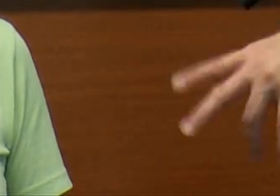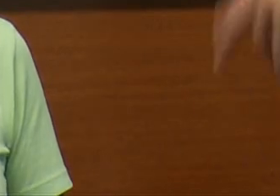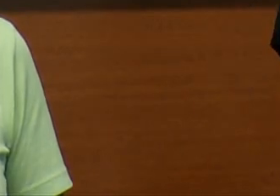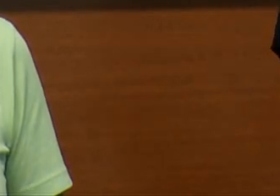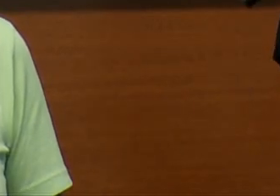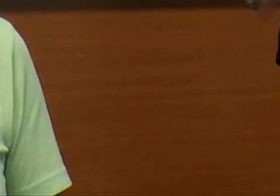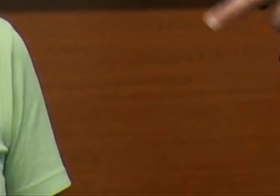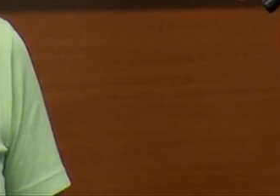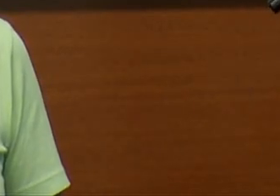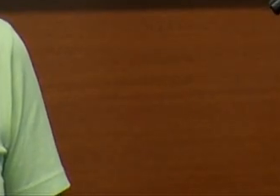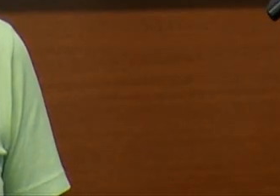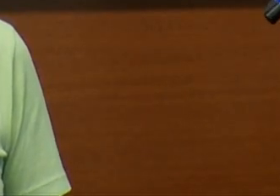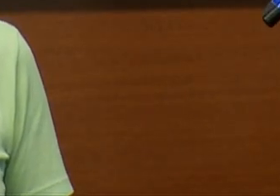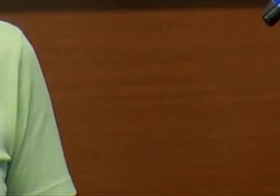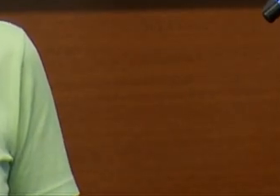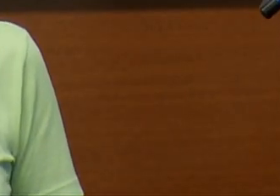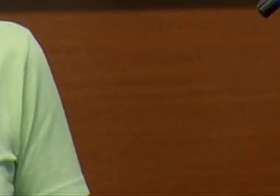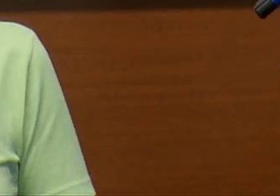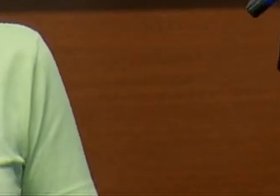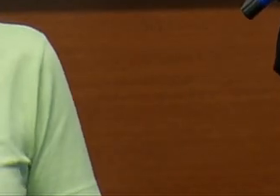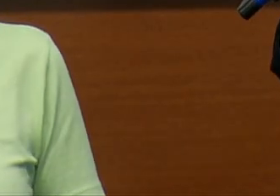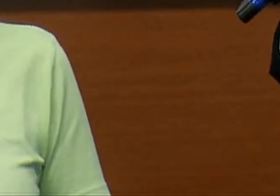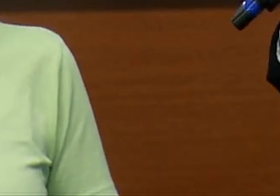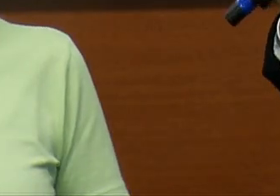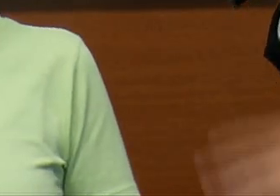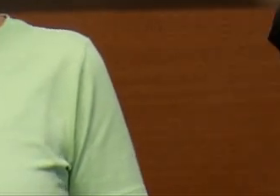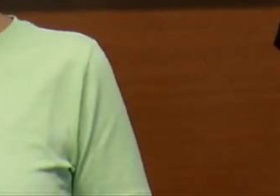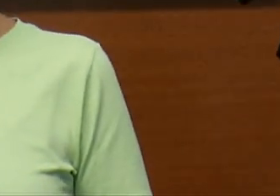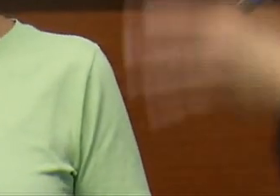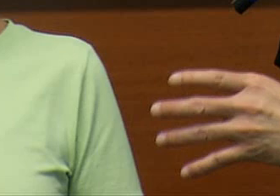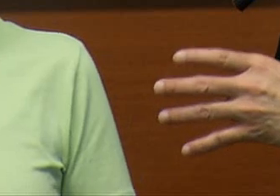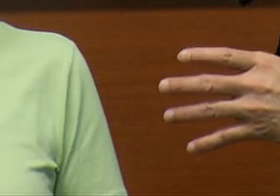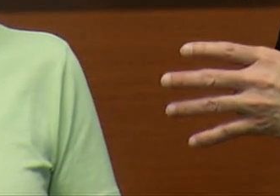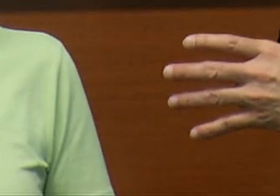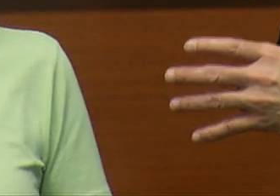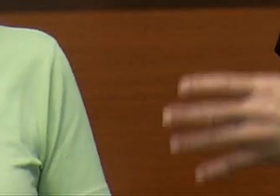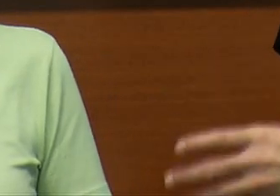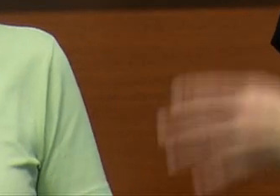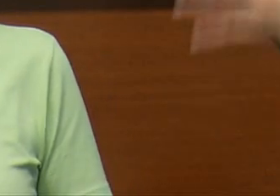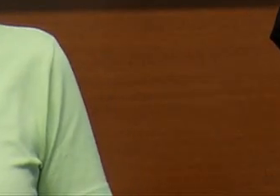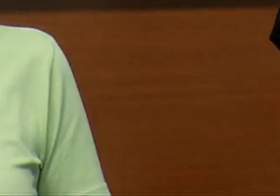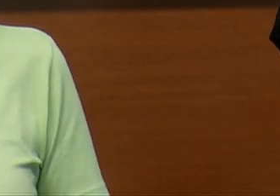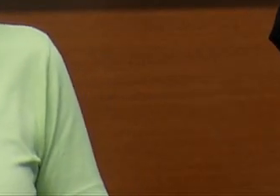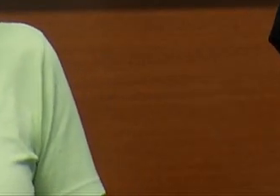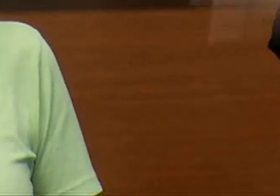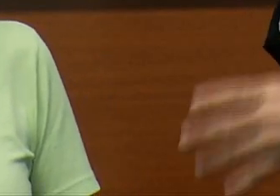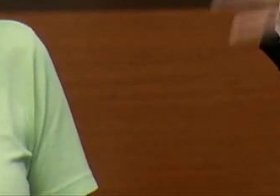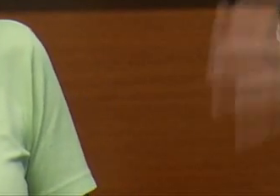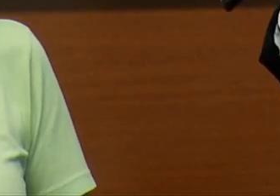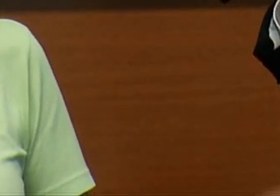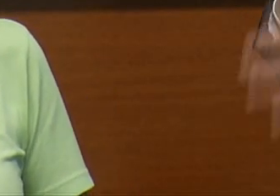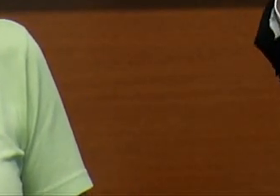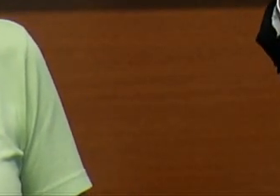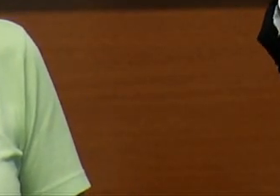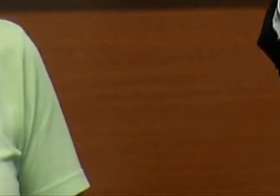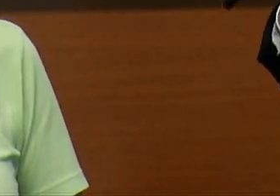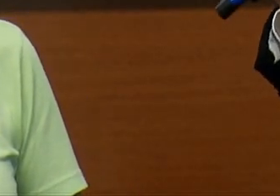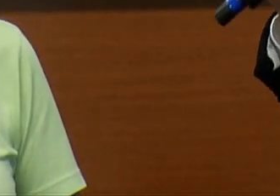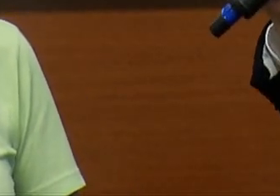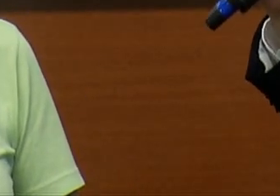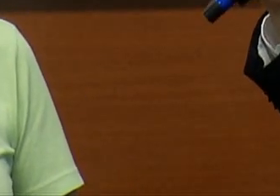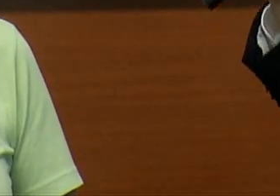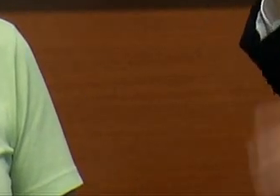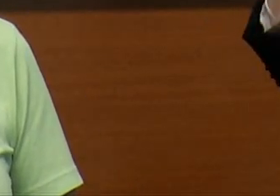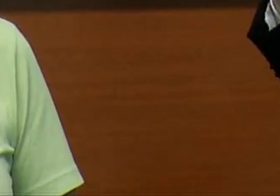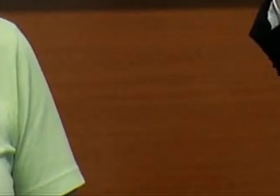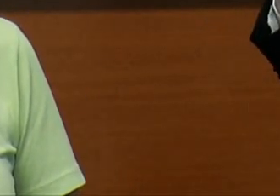tratava de movimentos, de motorista de ônibus. Então, essa tua postura é o que faz, dentre